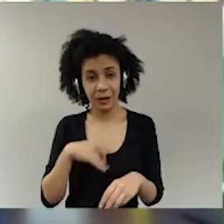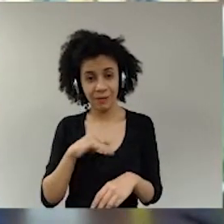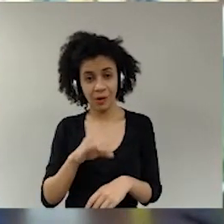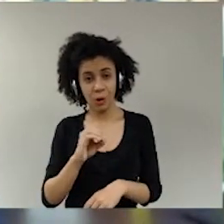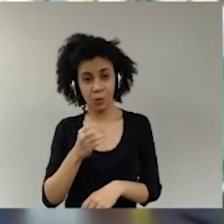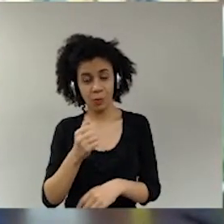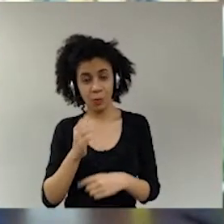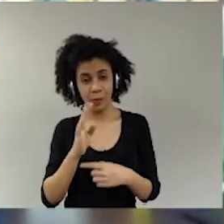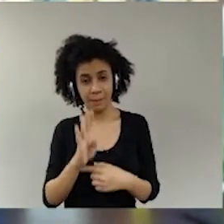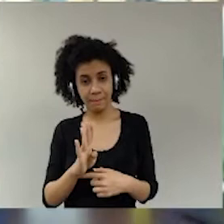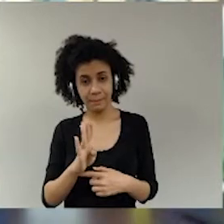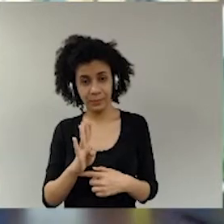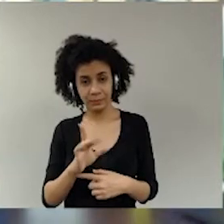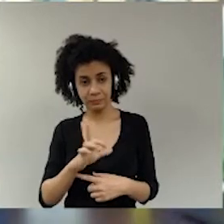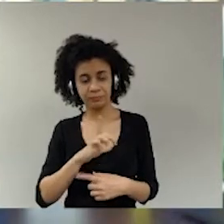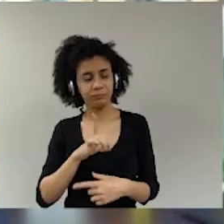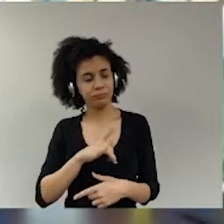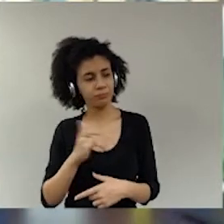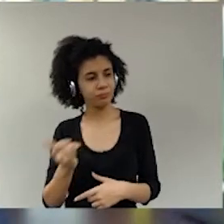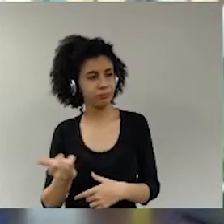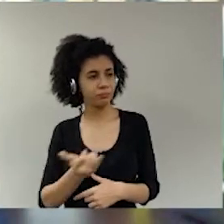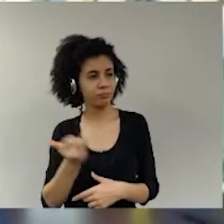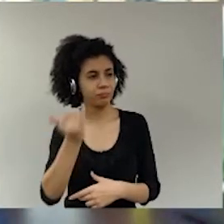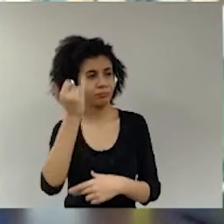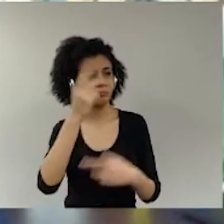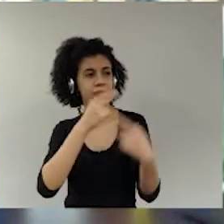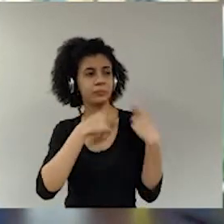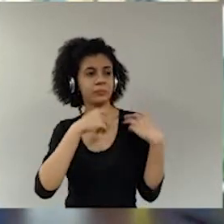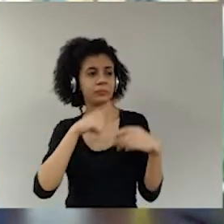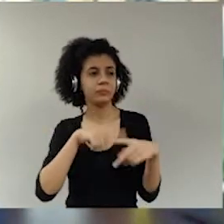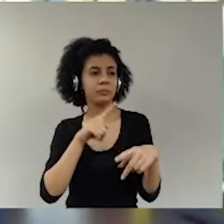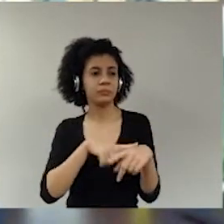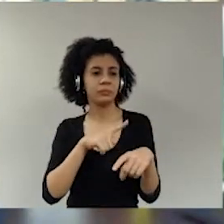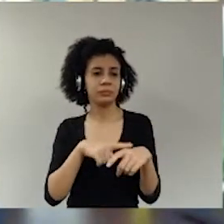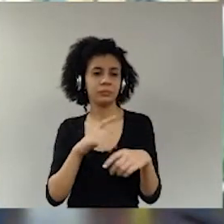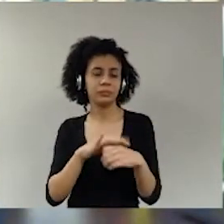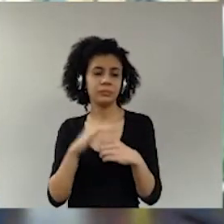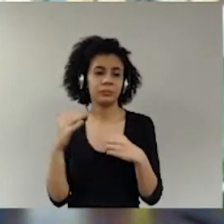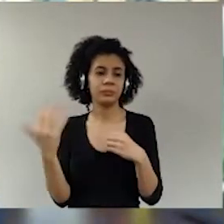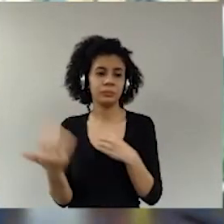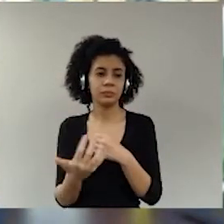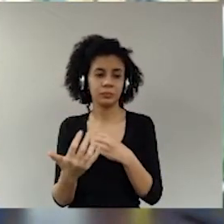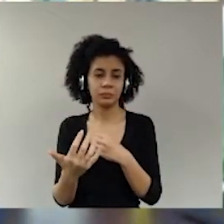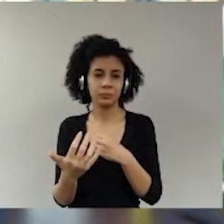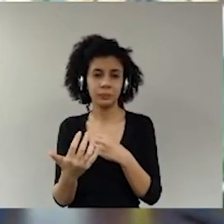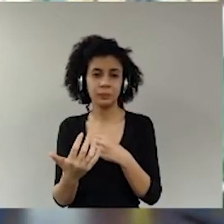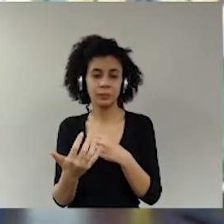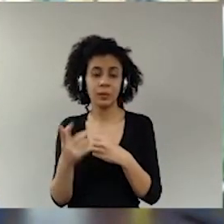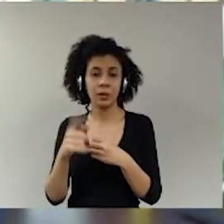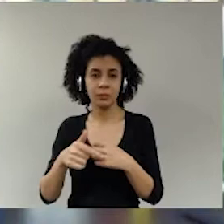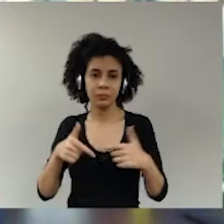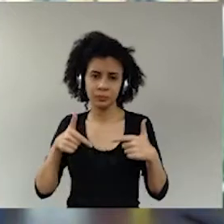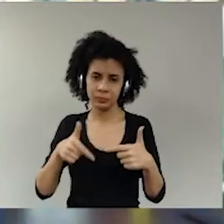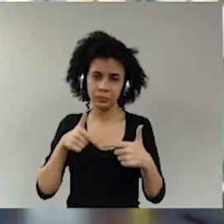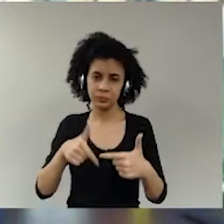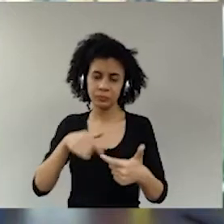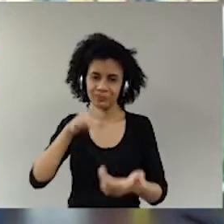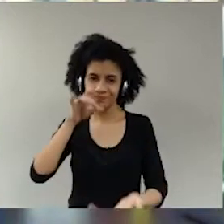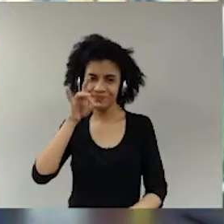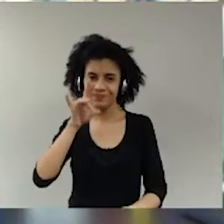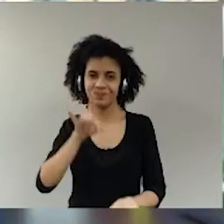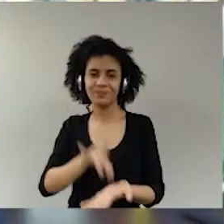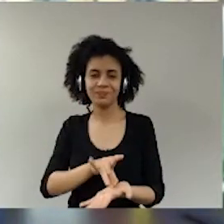OAB ela tem um papel fundamental nesse momento da pandemia, de atuar